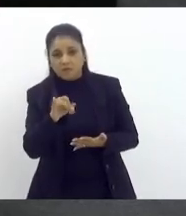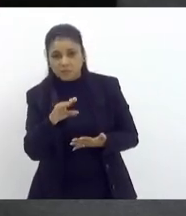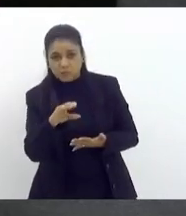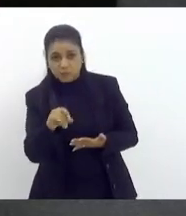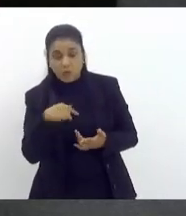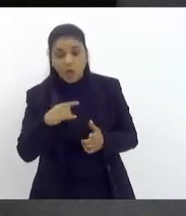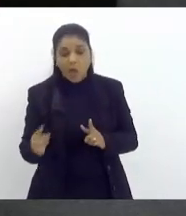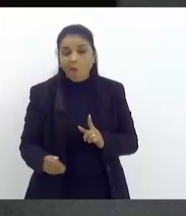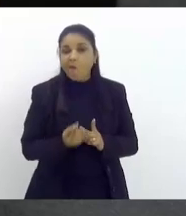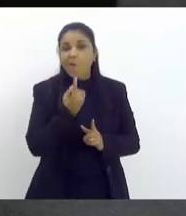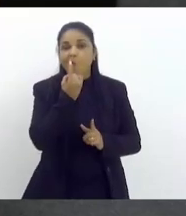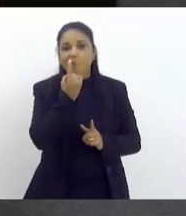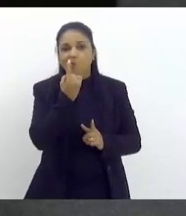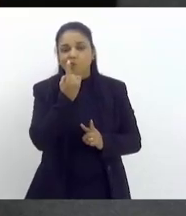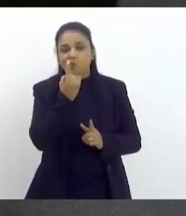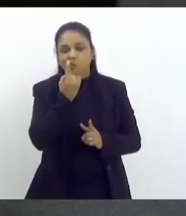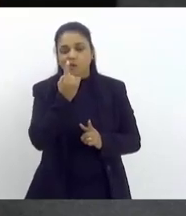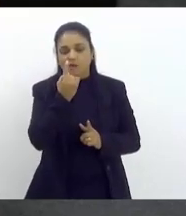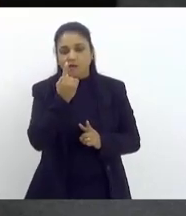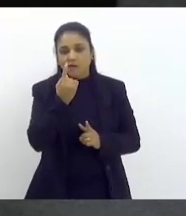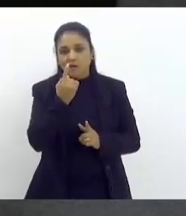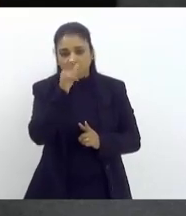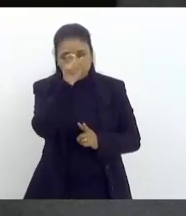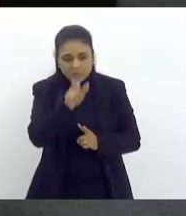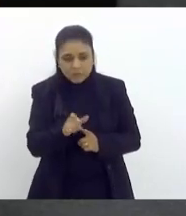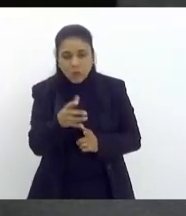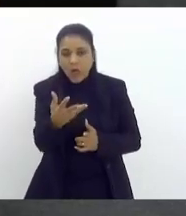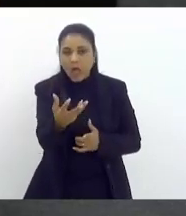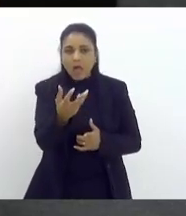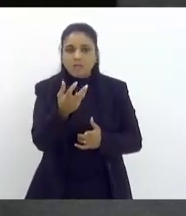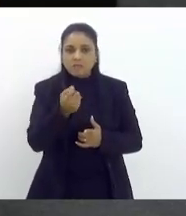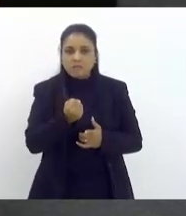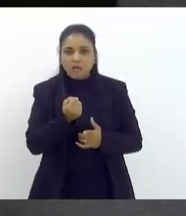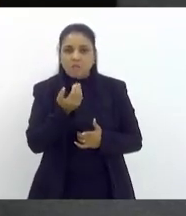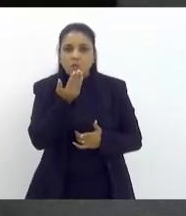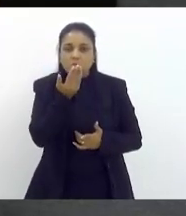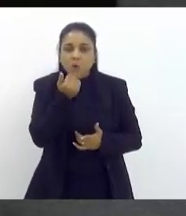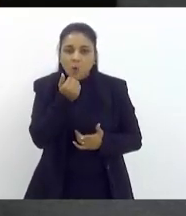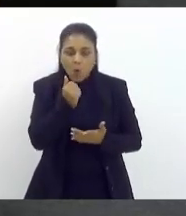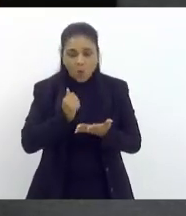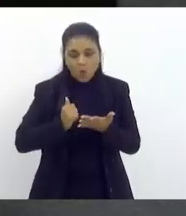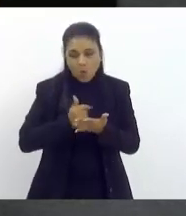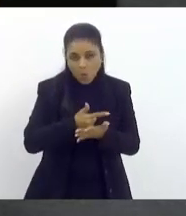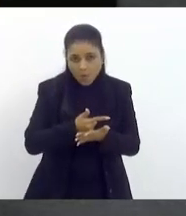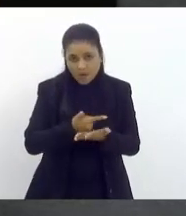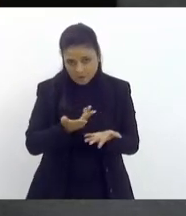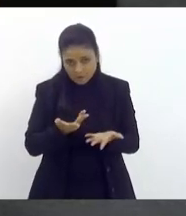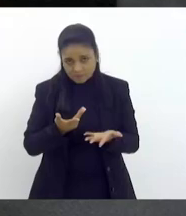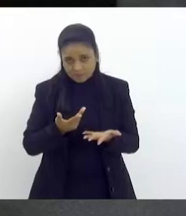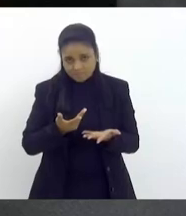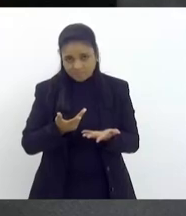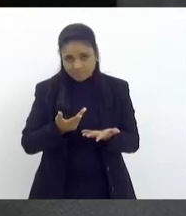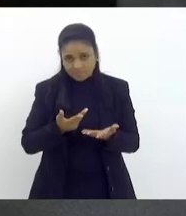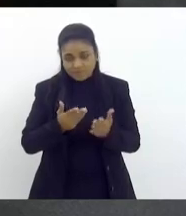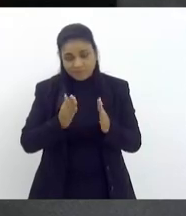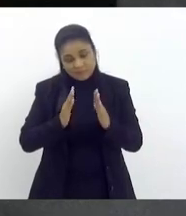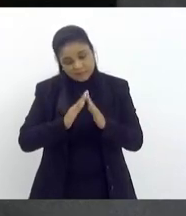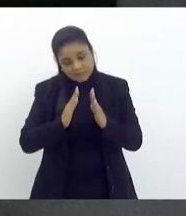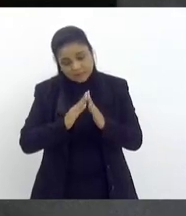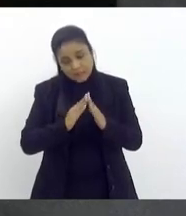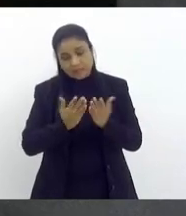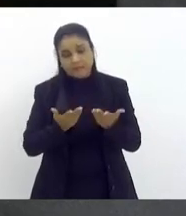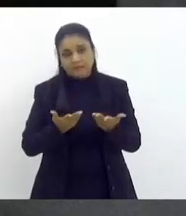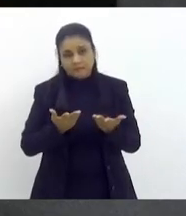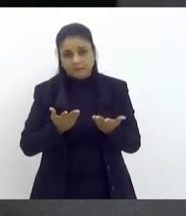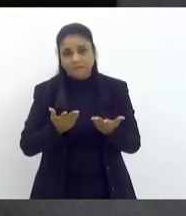dessa desse beneficiário ter acesso à comida ter acesso ao mínimo dentro da sua casa e aí